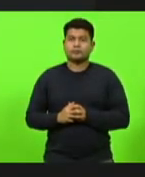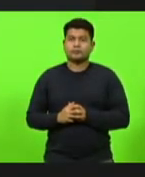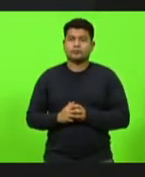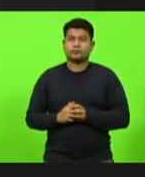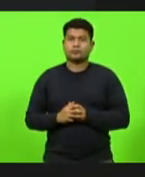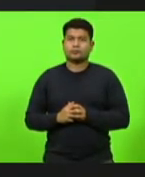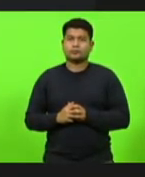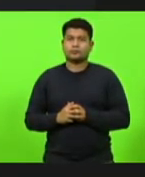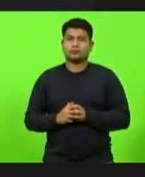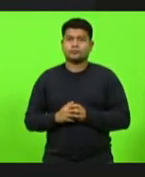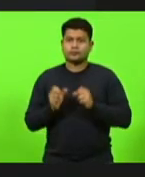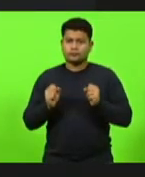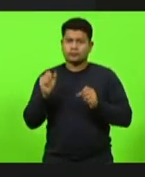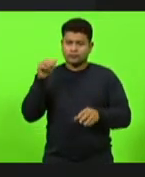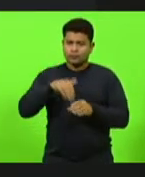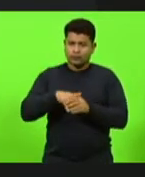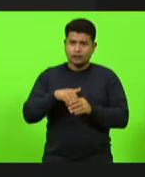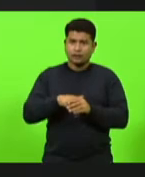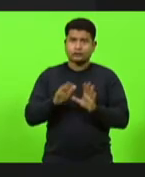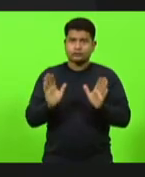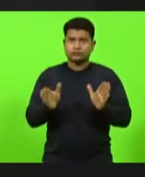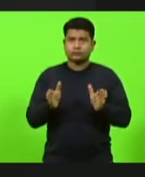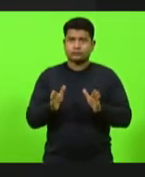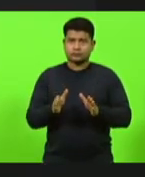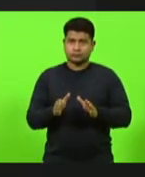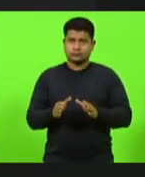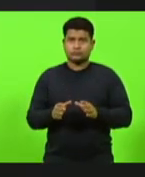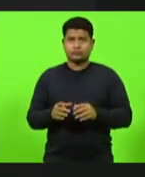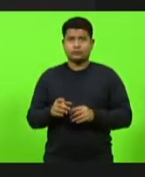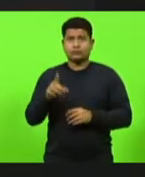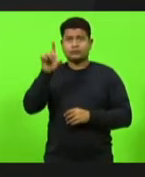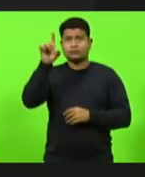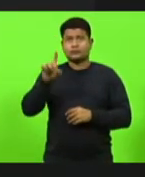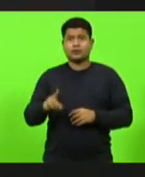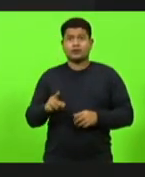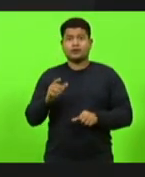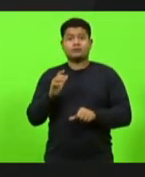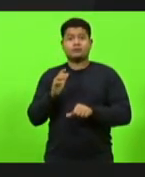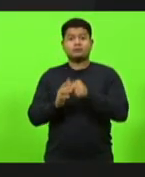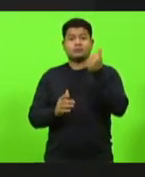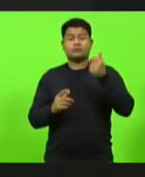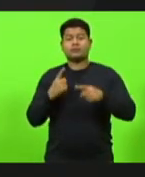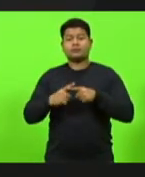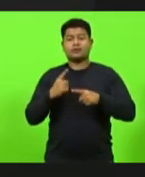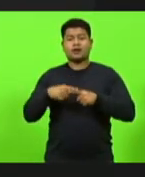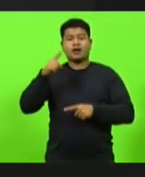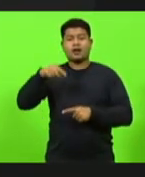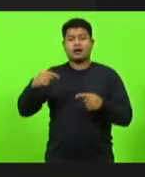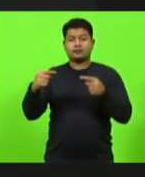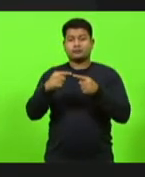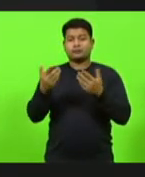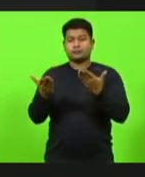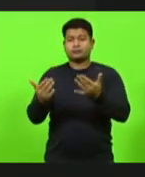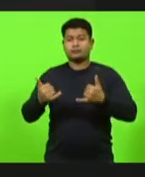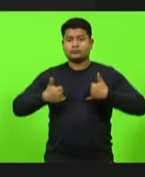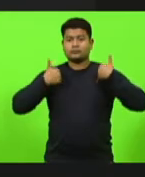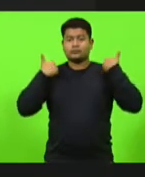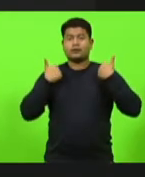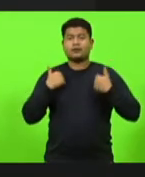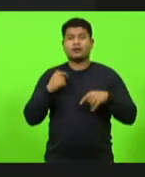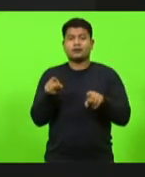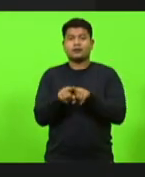Posso votar? Vossa Excelência tem o direito de votar em primeiro porque está de aniversário, como voto deputado Felipe Estevão. E pagar o bolo.